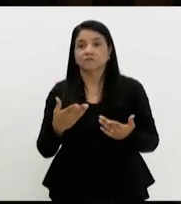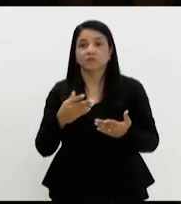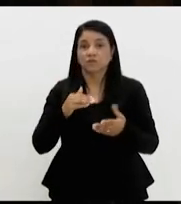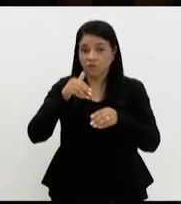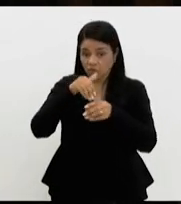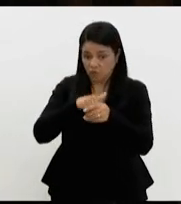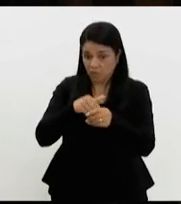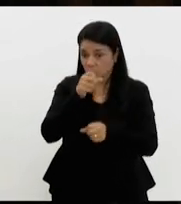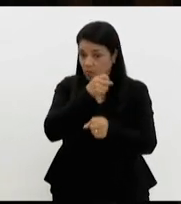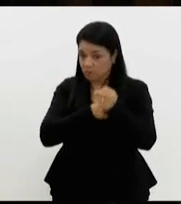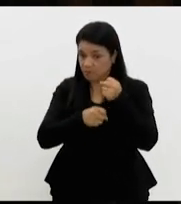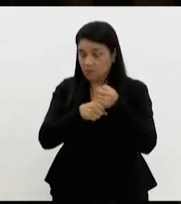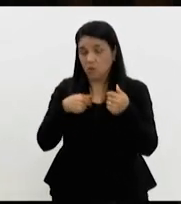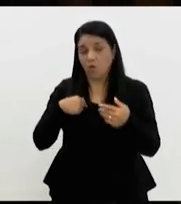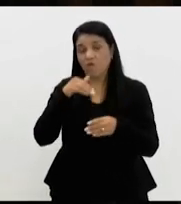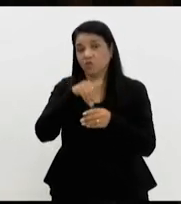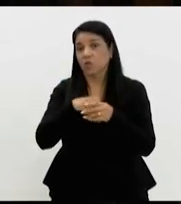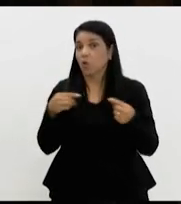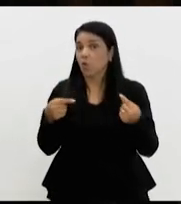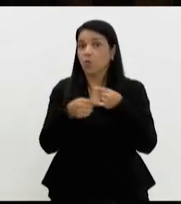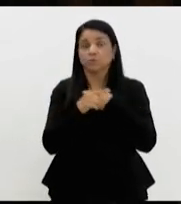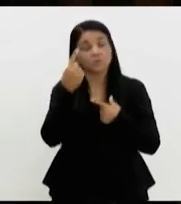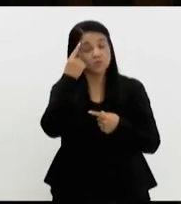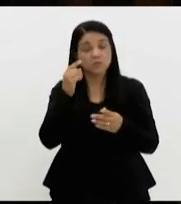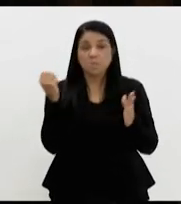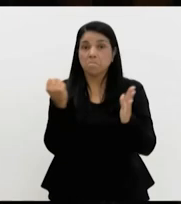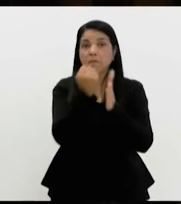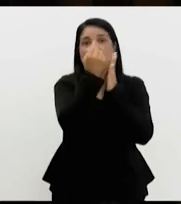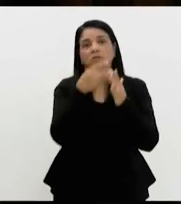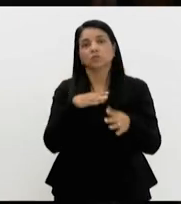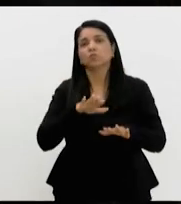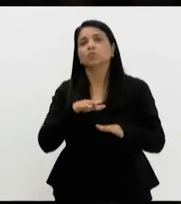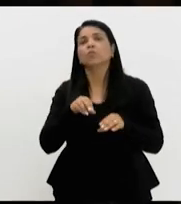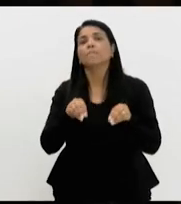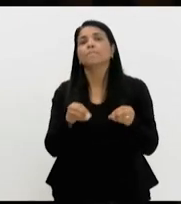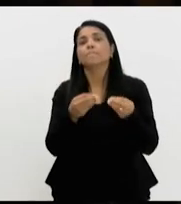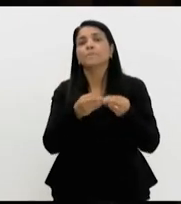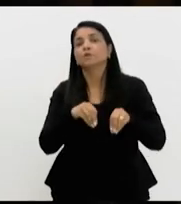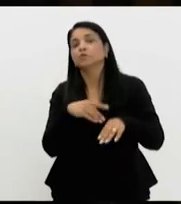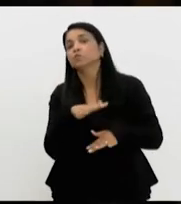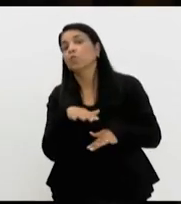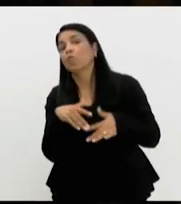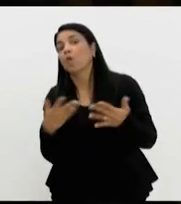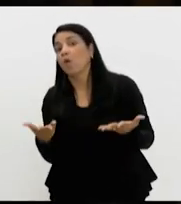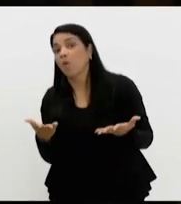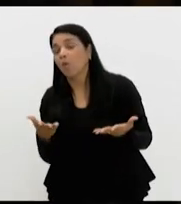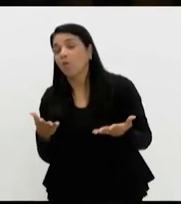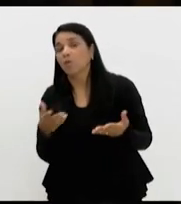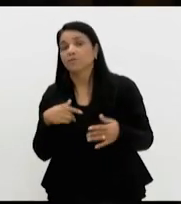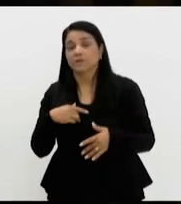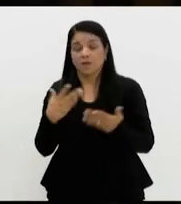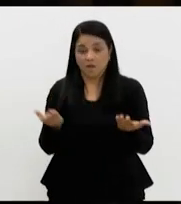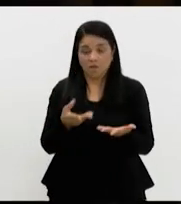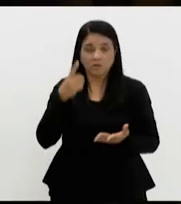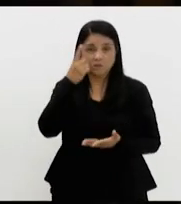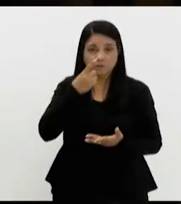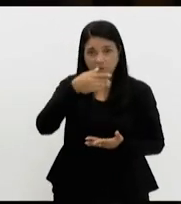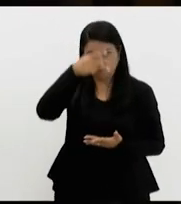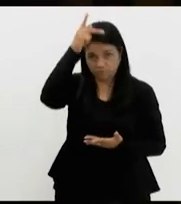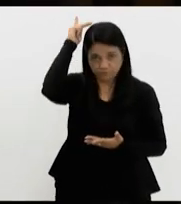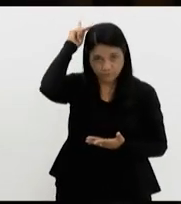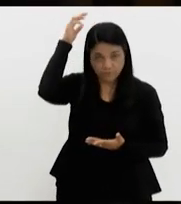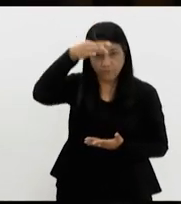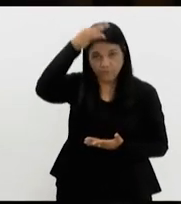votando contra porque eu não sei qual é o impacto. E agora, o deputado Fred Pacheco propõe mudanças na